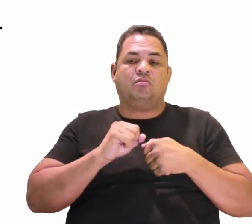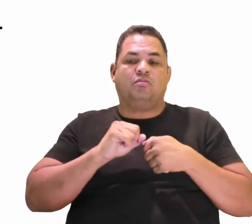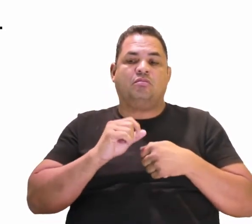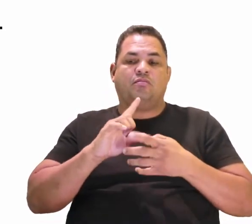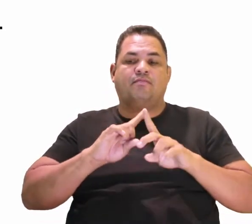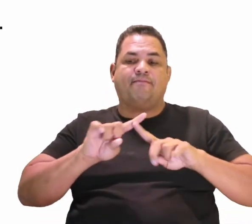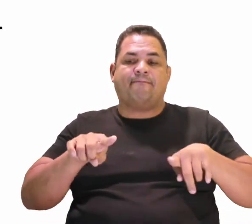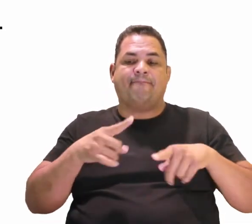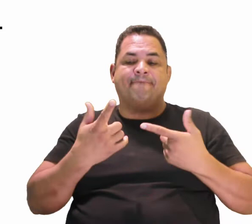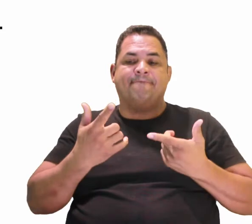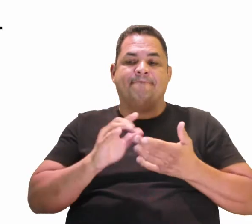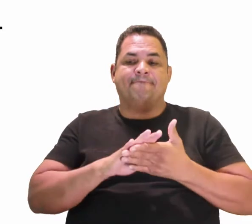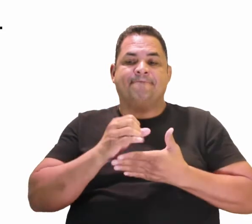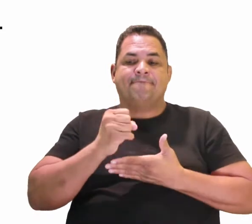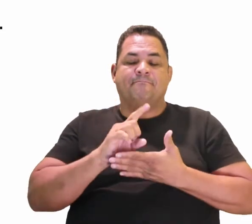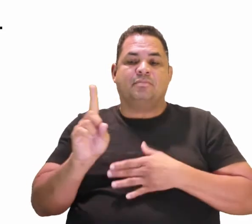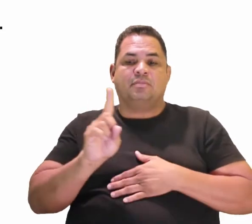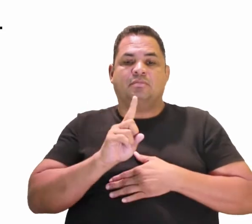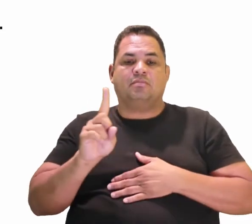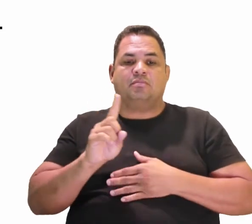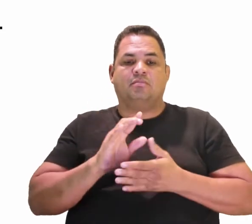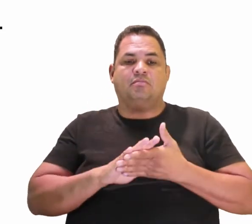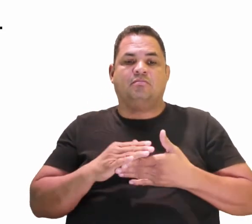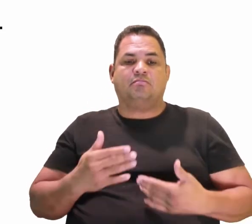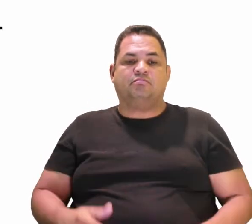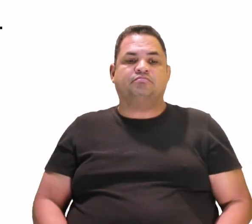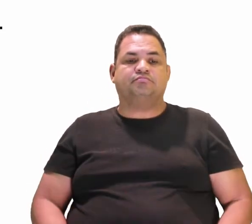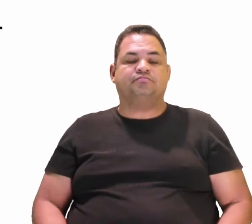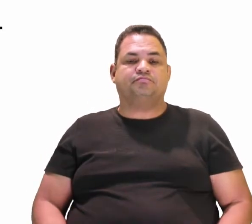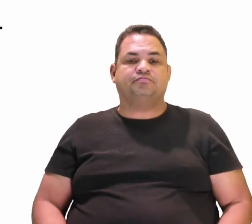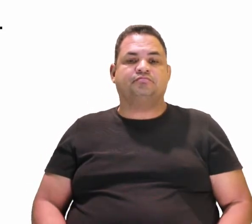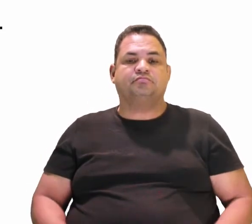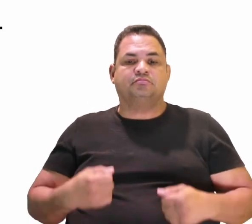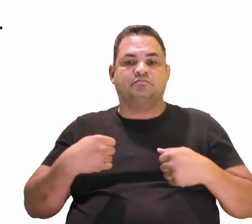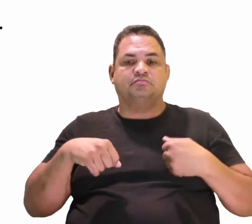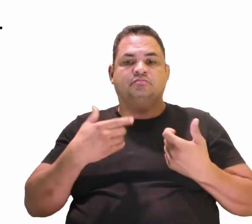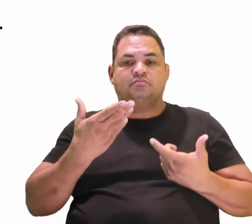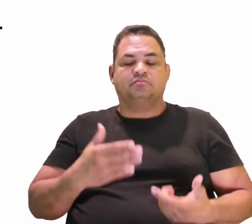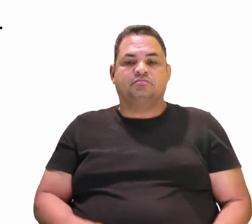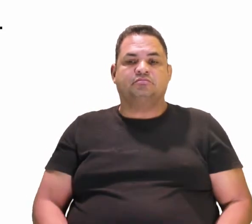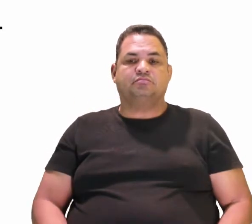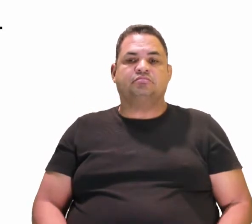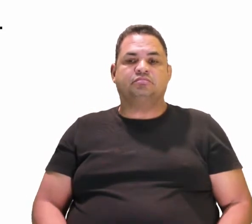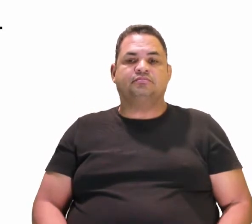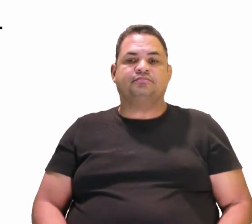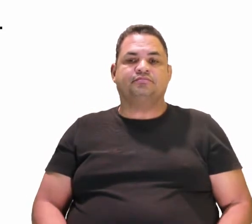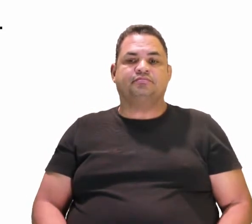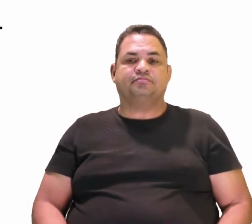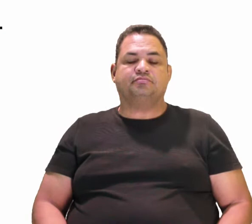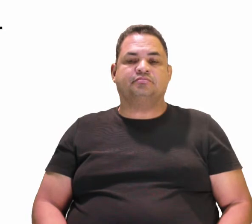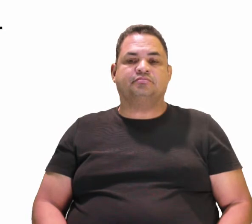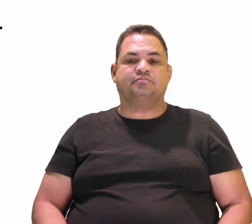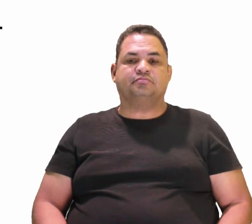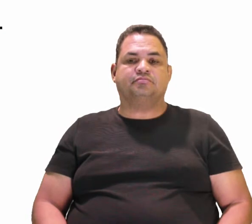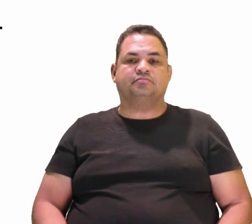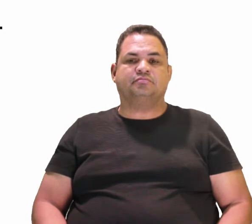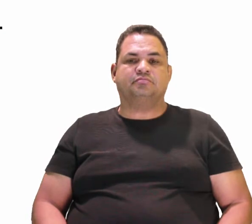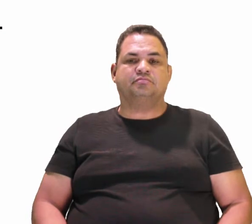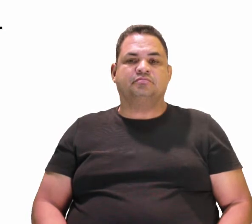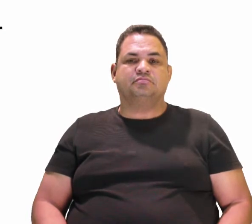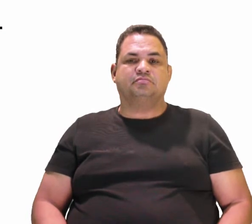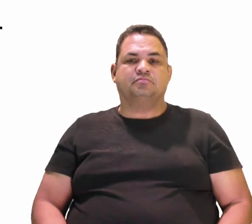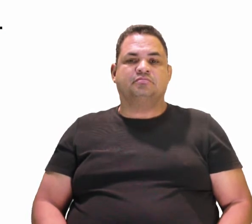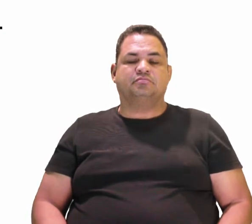está numa questão de negação. Então, para estar na negação, ele vai precisar desta pessoinha aqui, que é a minha